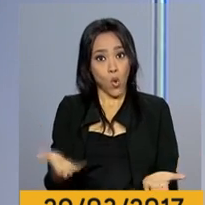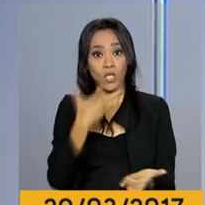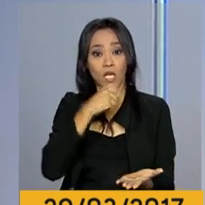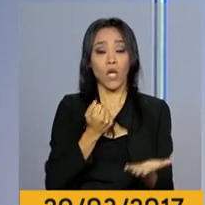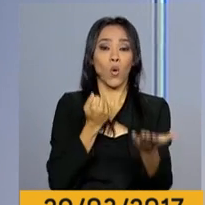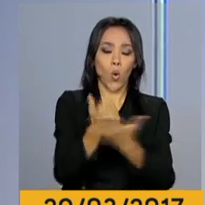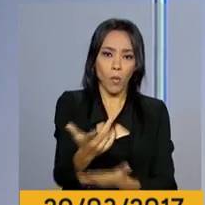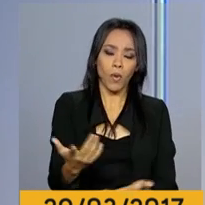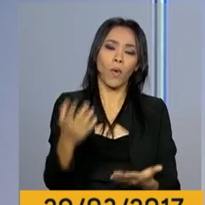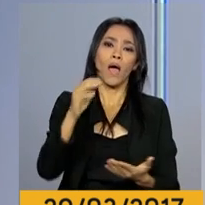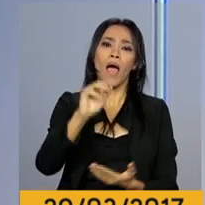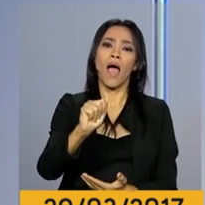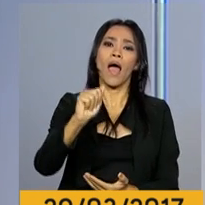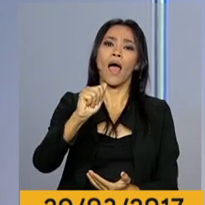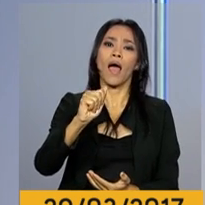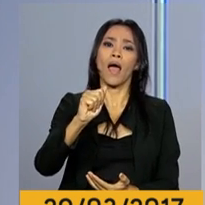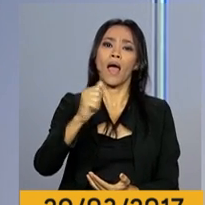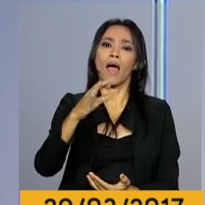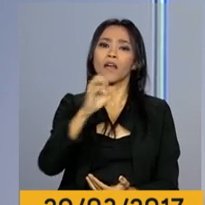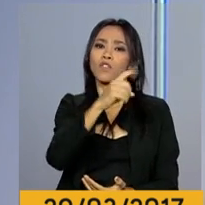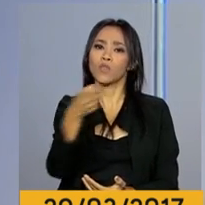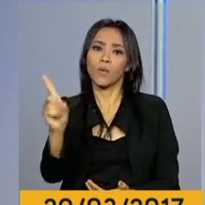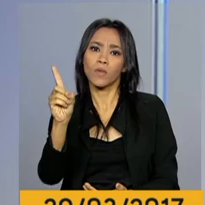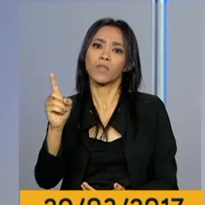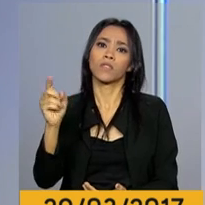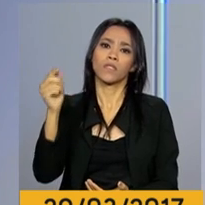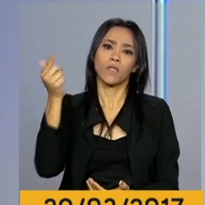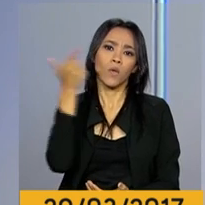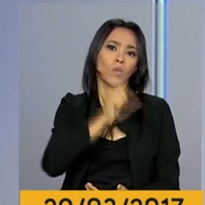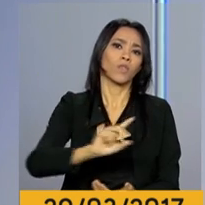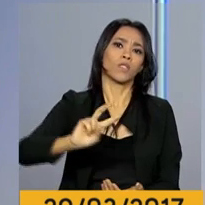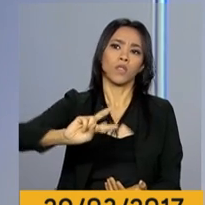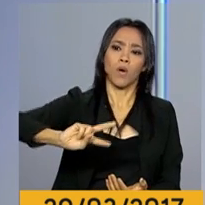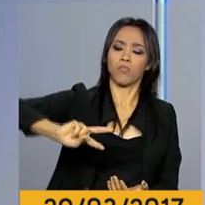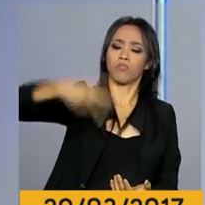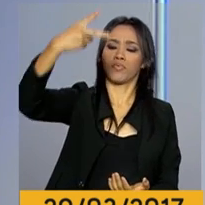petrobras no desastre hoje ganhou mais de